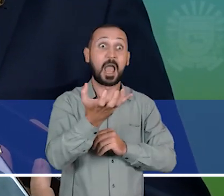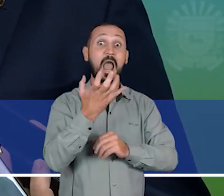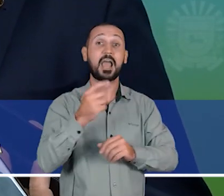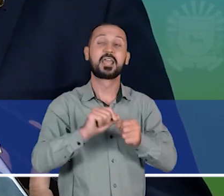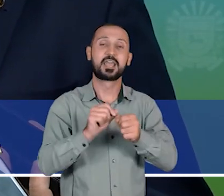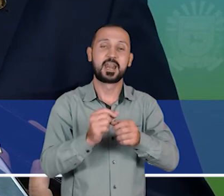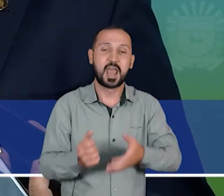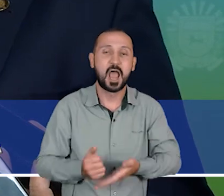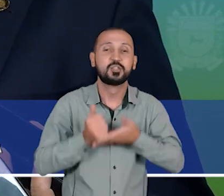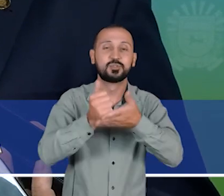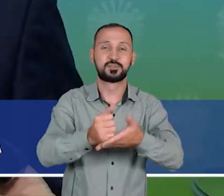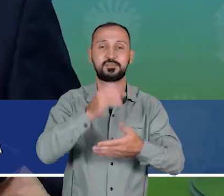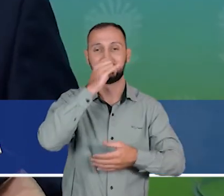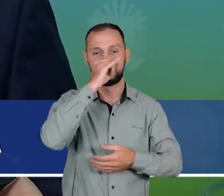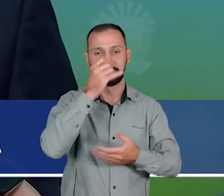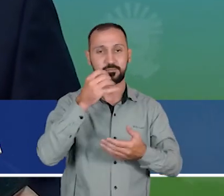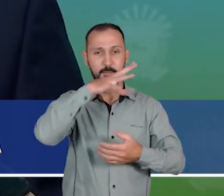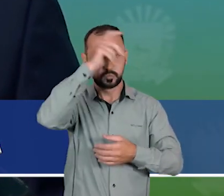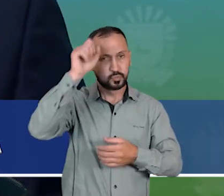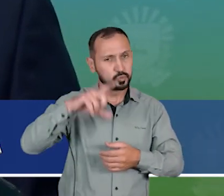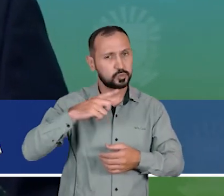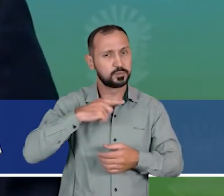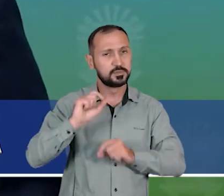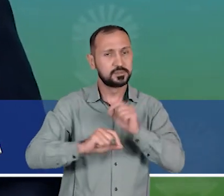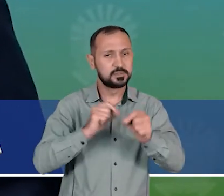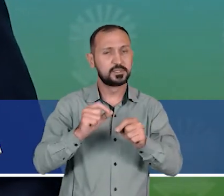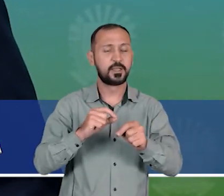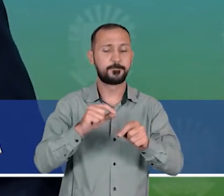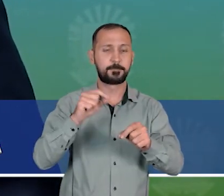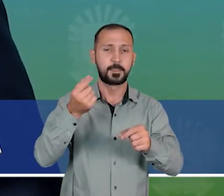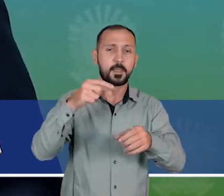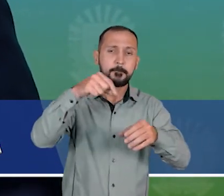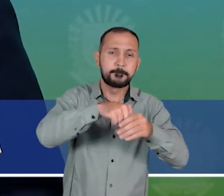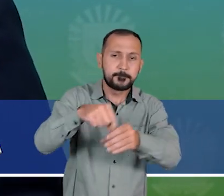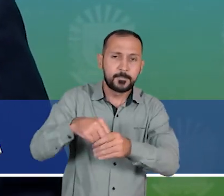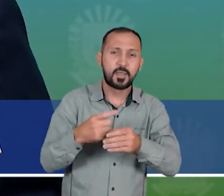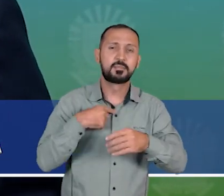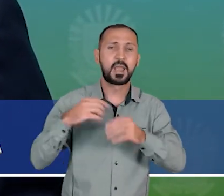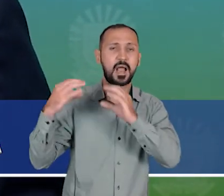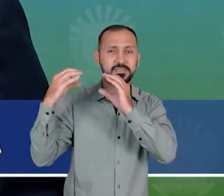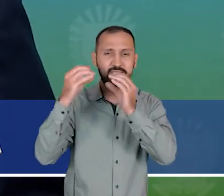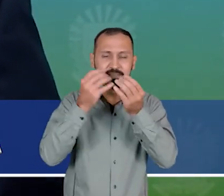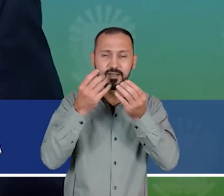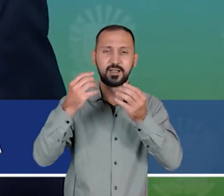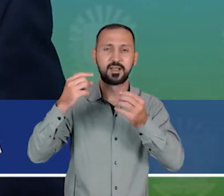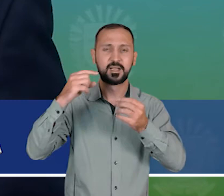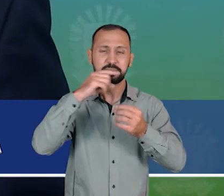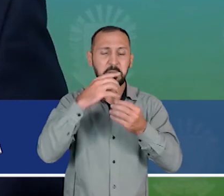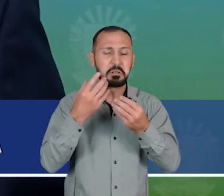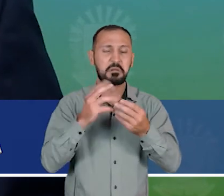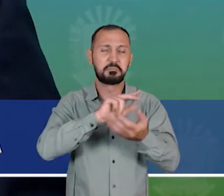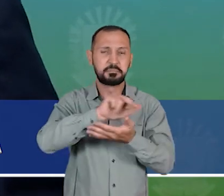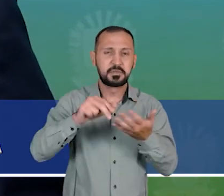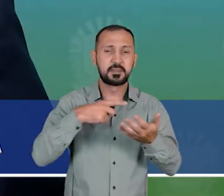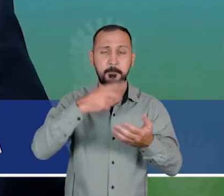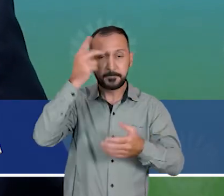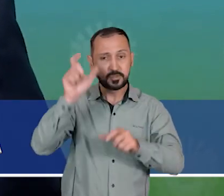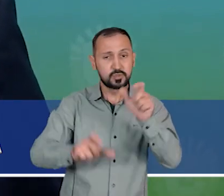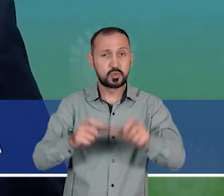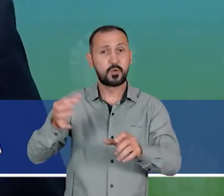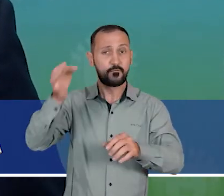a investir na suinocultura. O Mato Grosso do Sul tem produção de grãos, tem produção de milho em abundância e